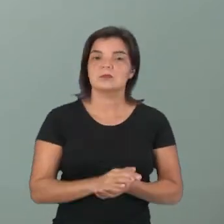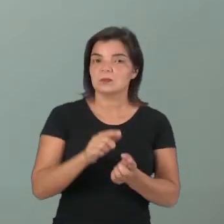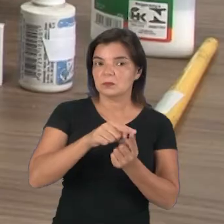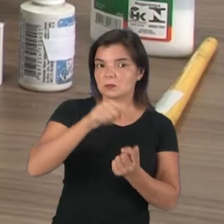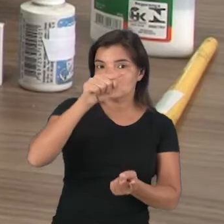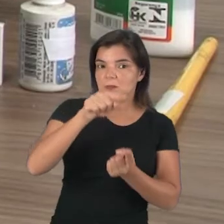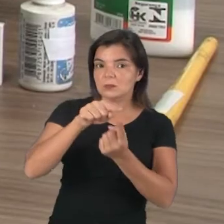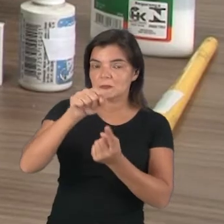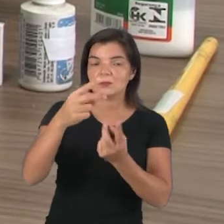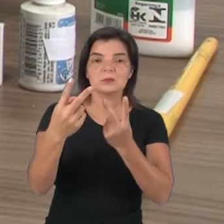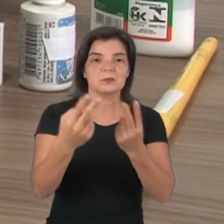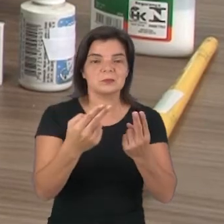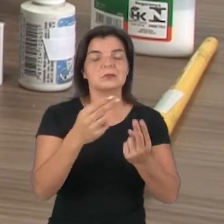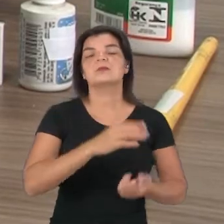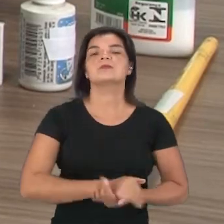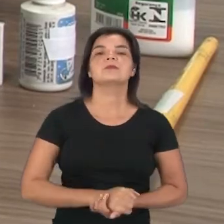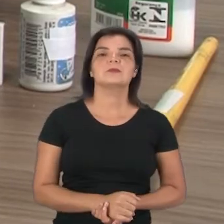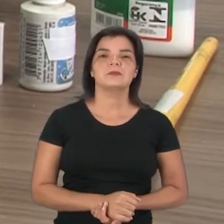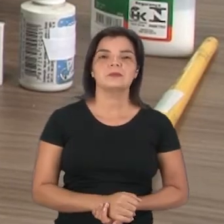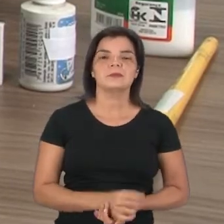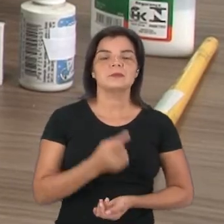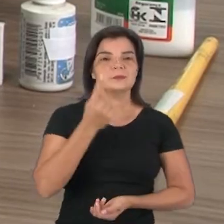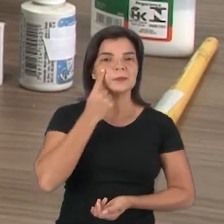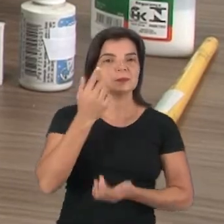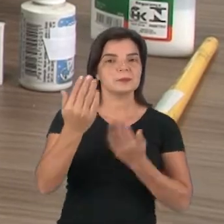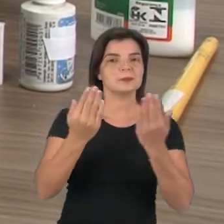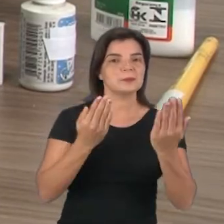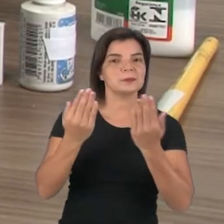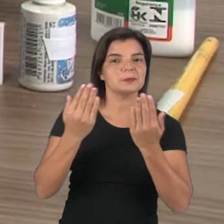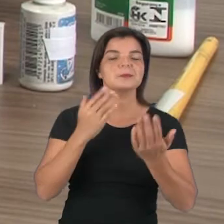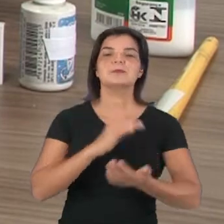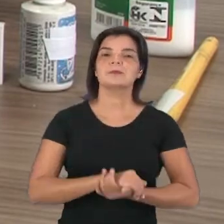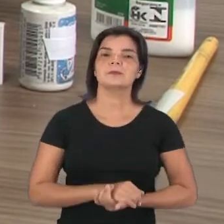é igual? Vamos comparar.